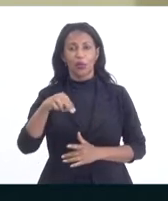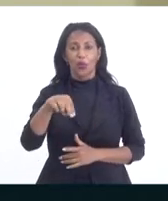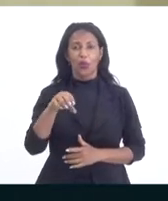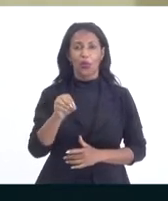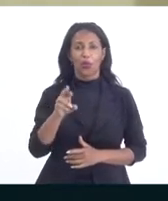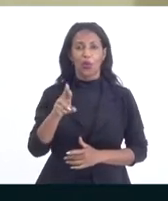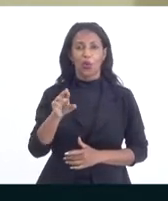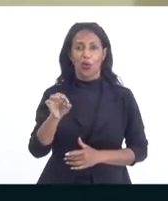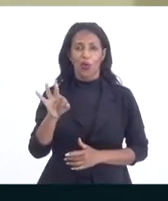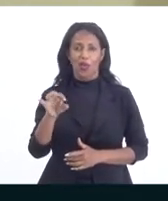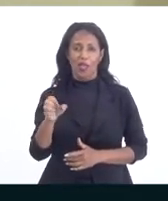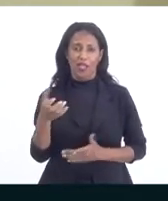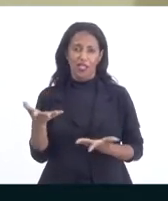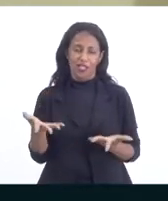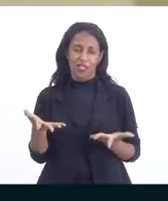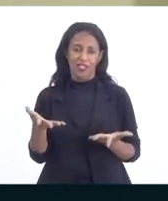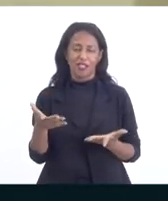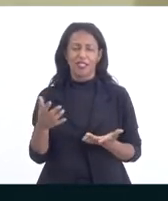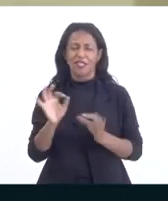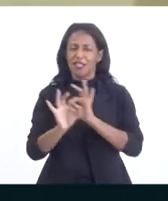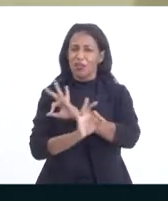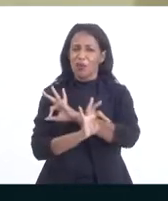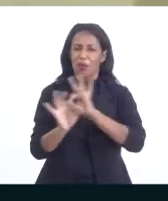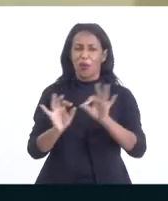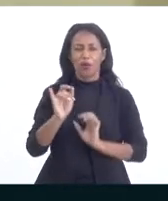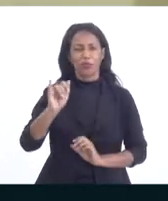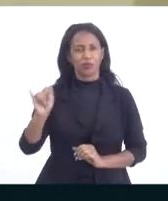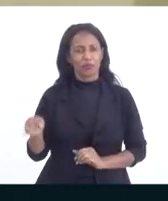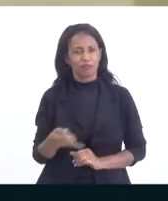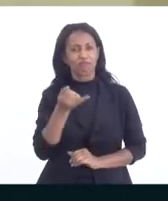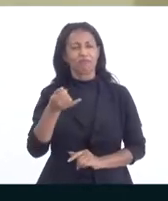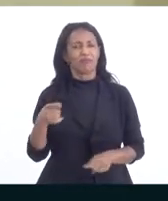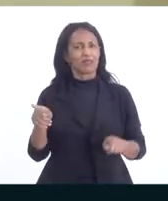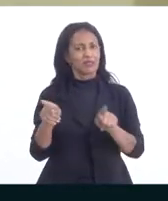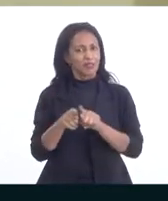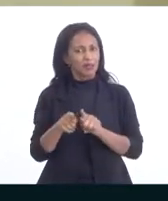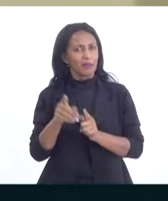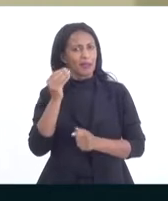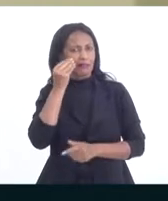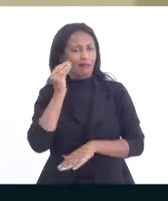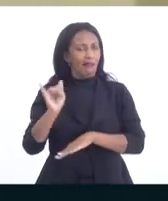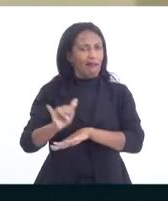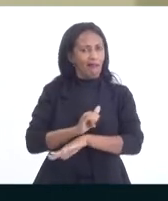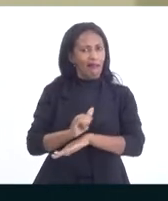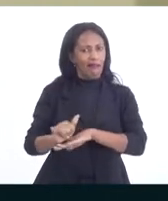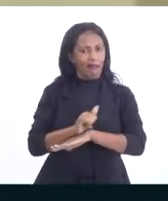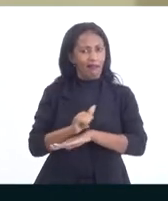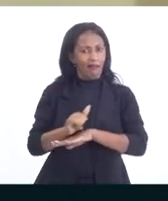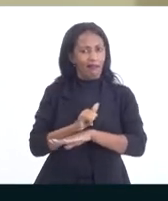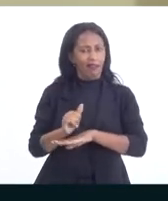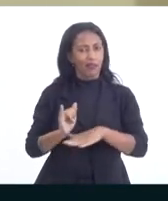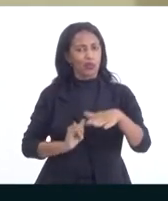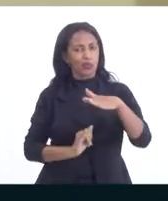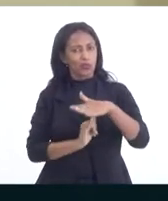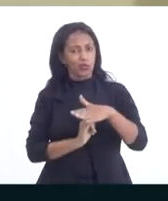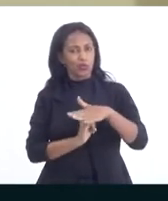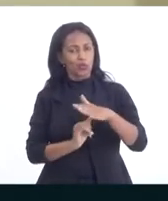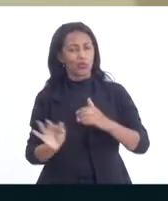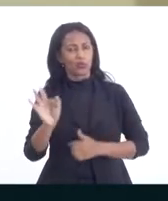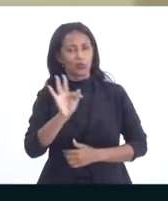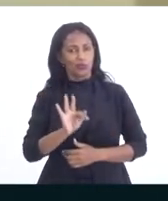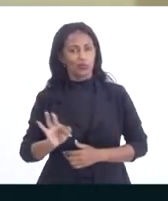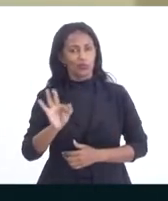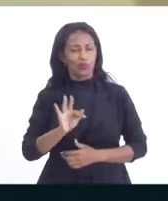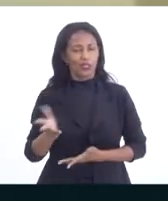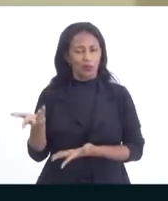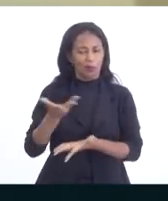Noroeste e que seria uma ótima oportunidade para a gente também pensar estratégias, né, do Instituto Federal do Rio de Janeiro,